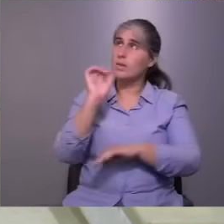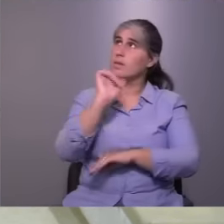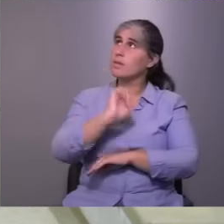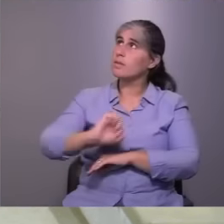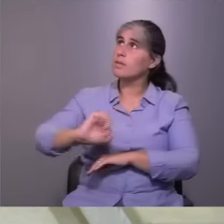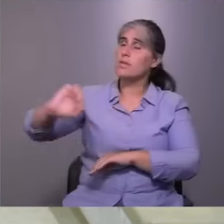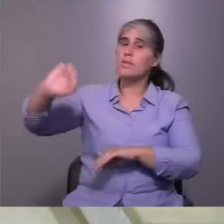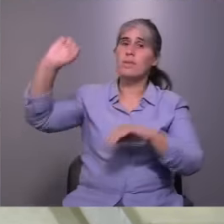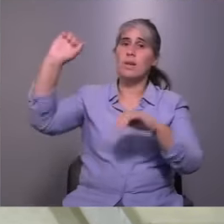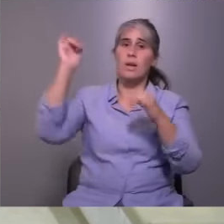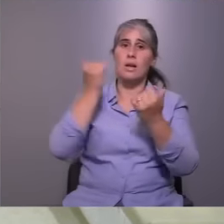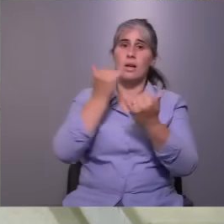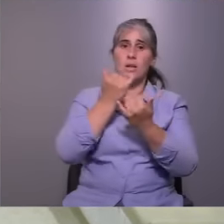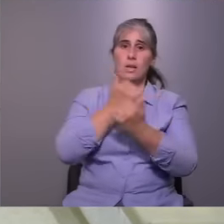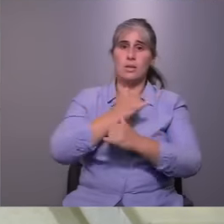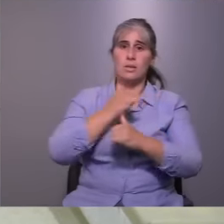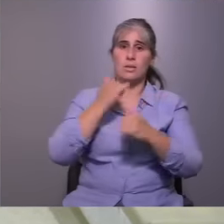Aleluia.